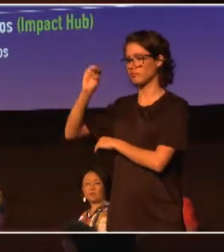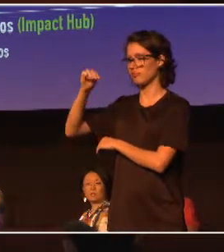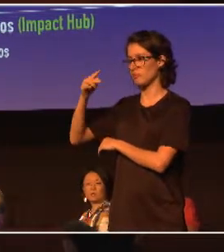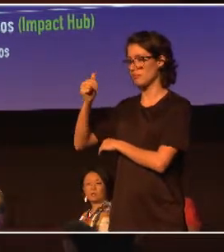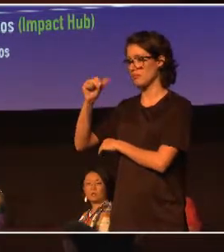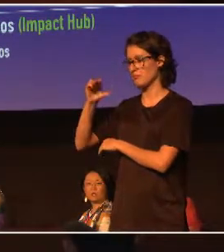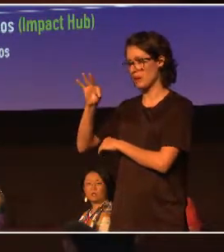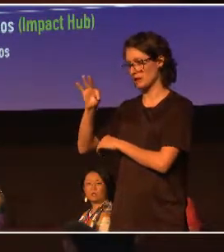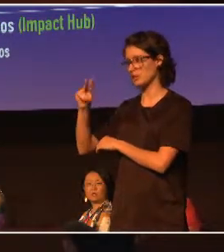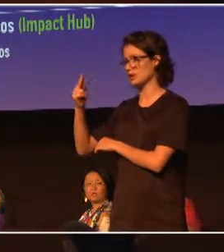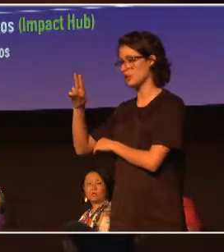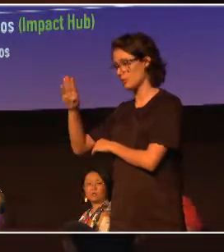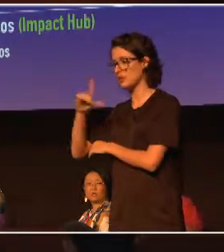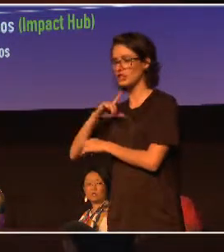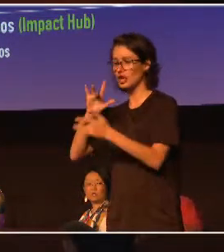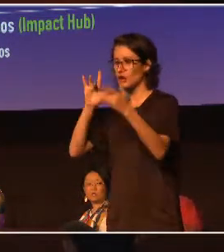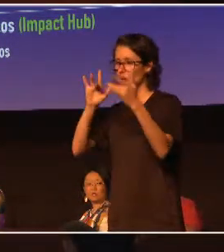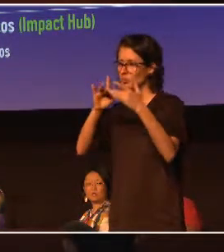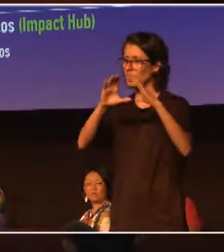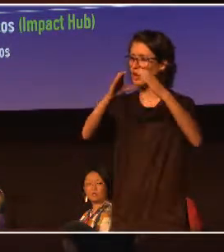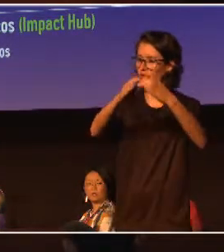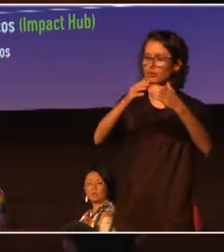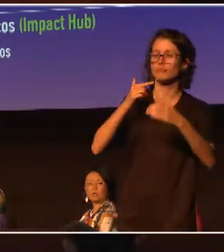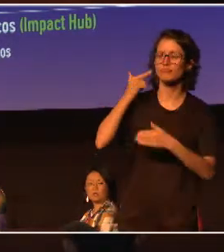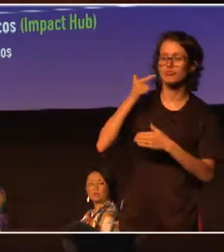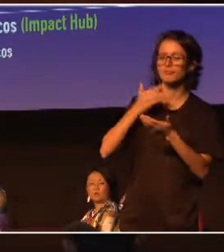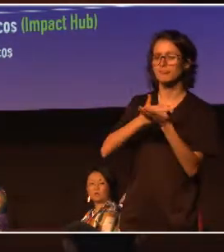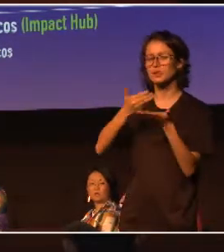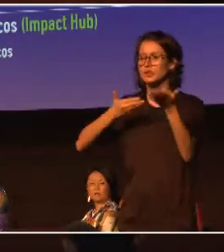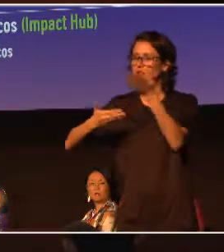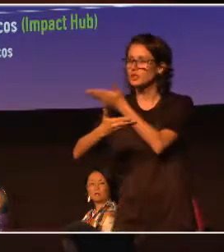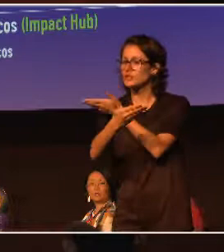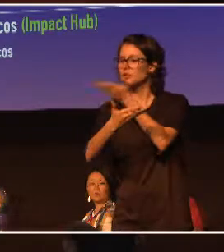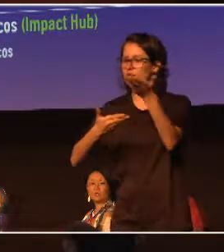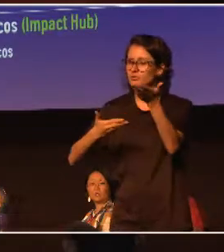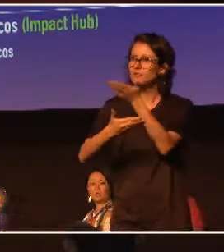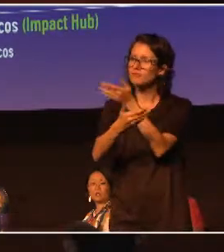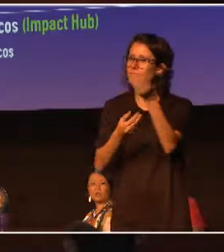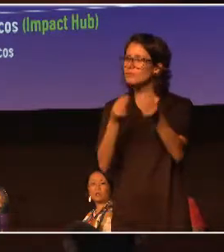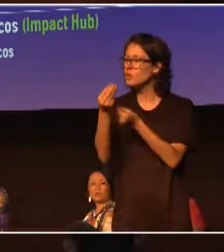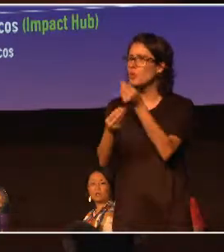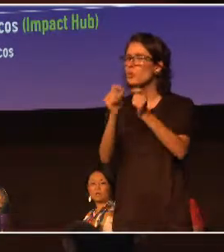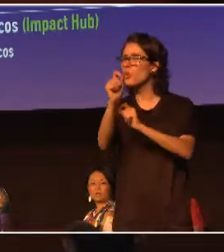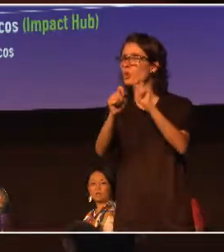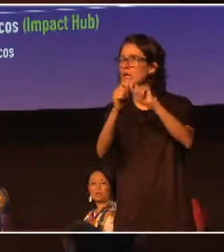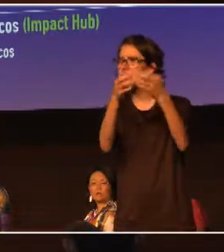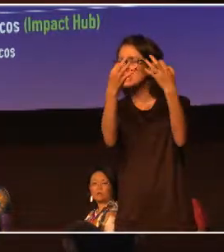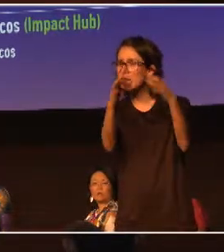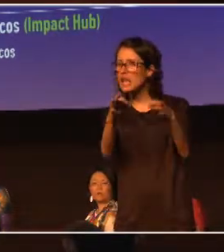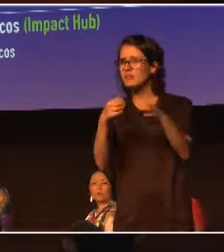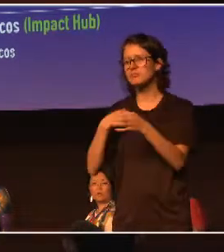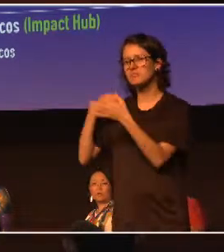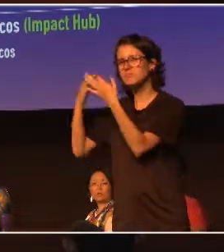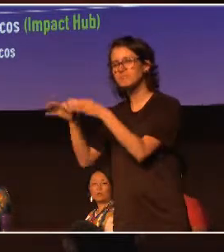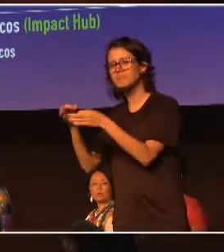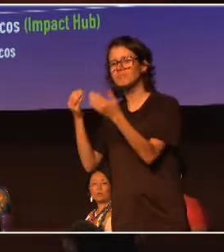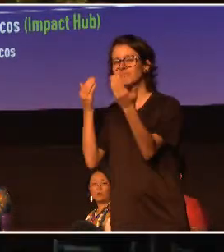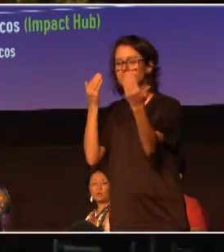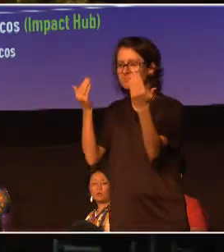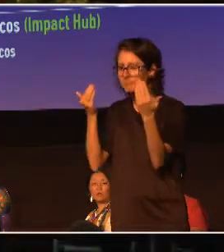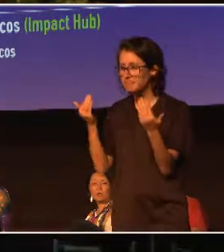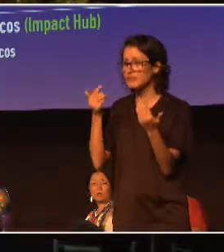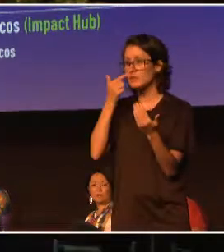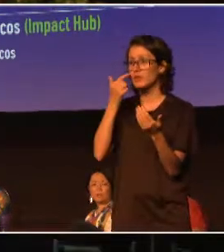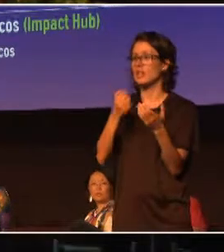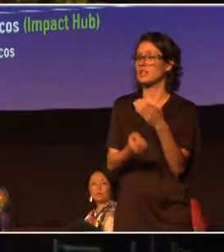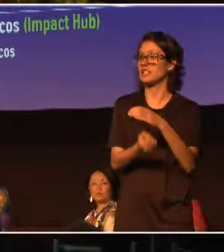gente tinha contato com o pessoal de Londres, começou a trocar ideia e ver o que estava funcionando lá, o que estava funcionando aqui. E a gente viu que, quando eles